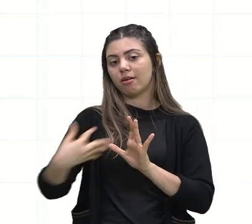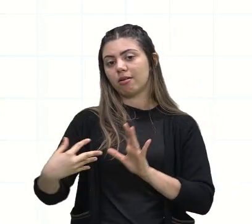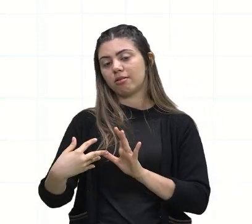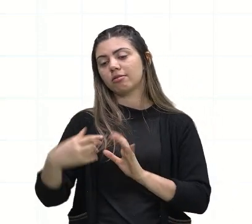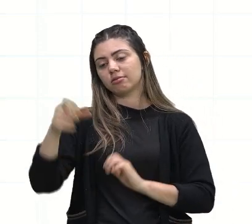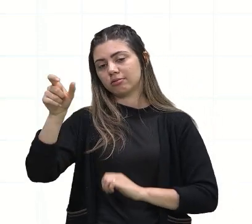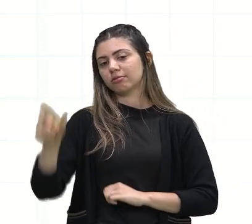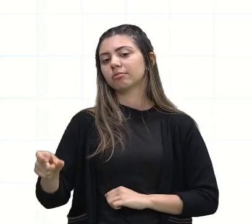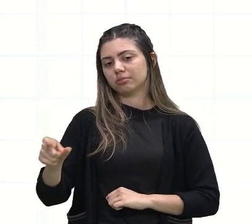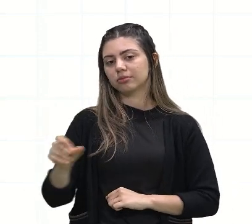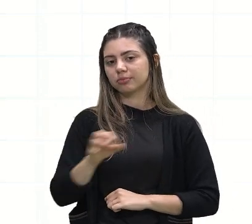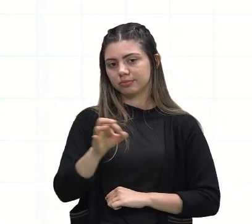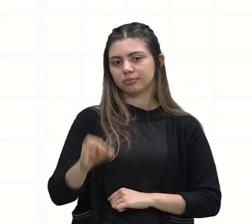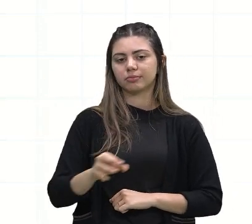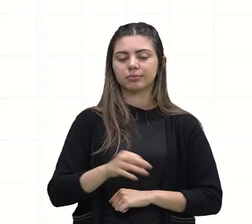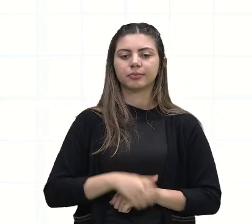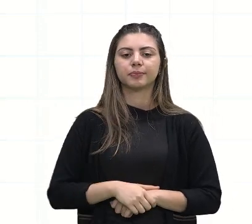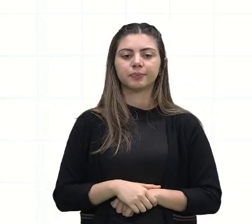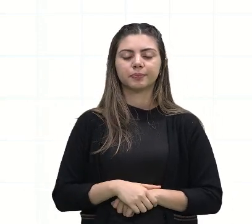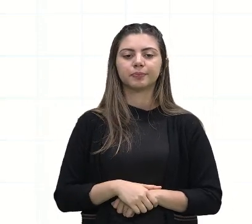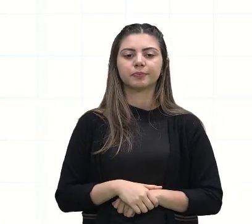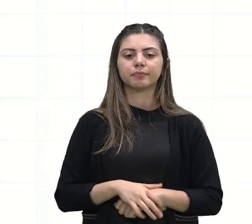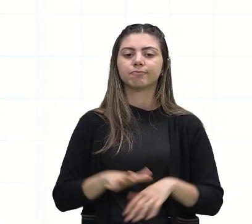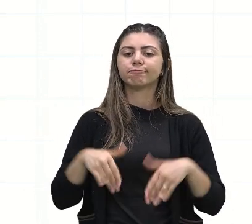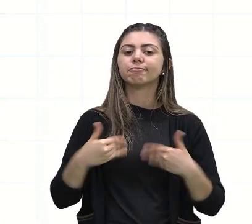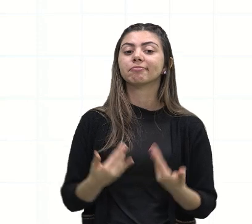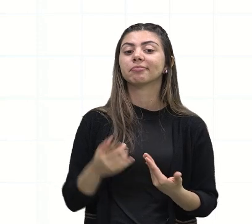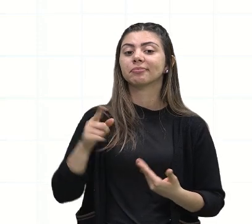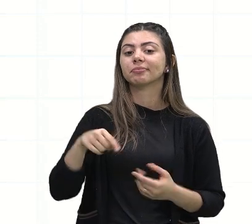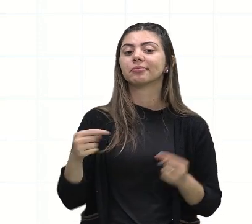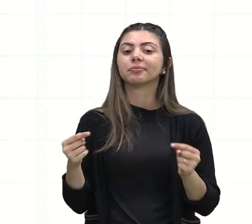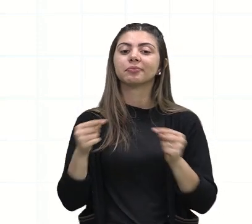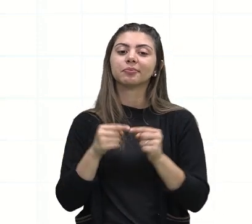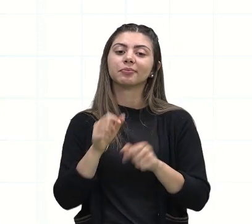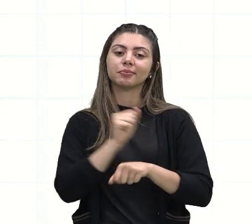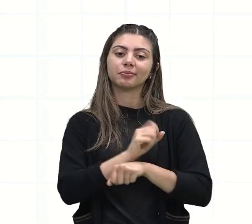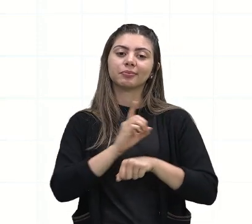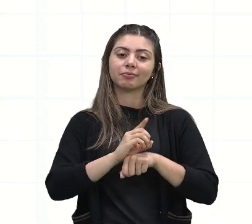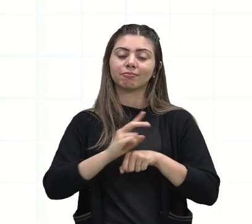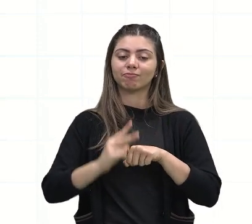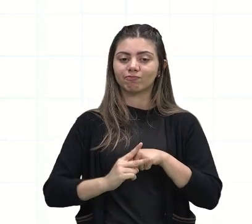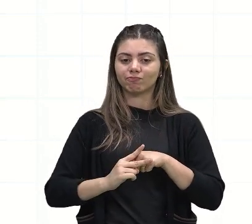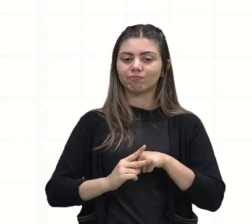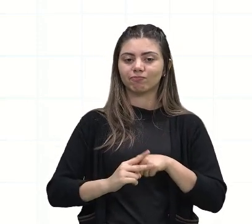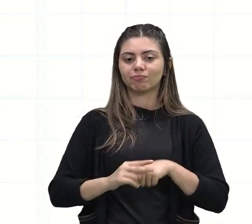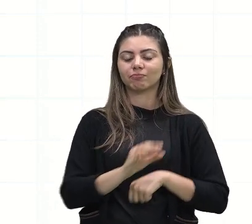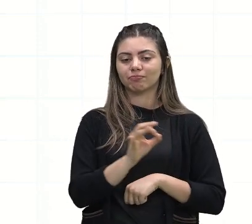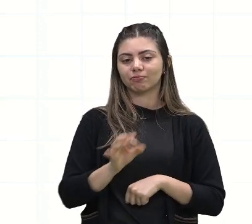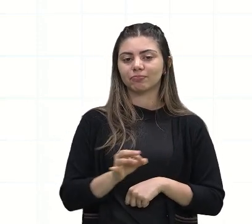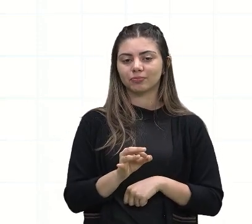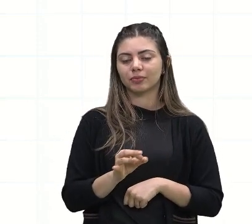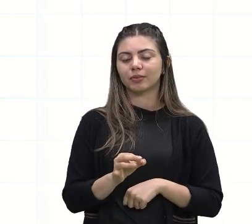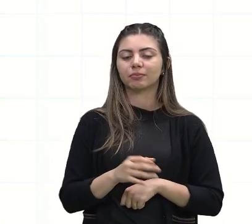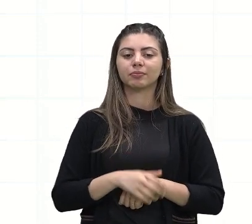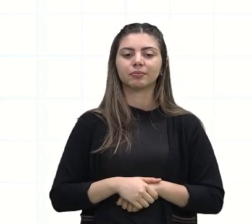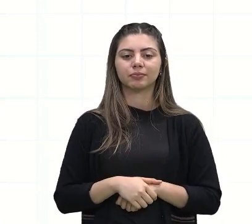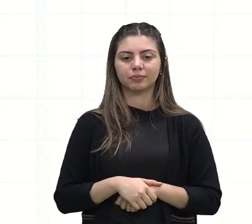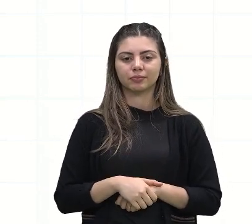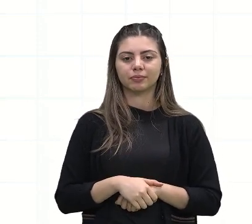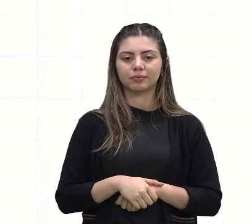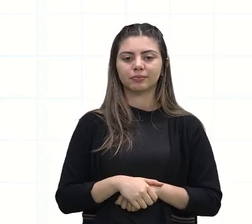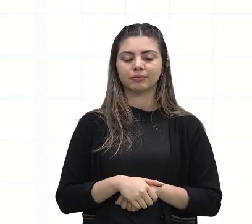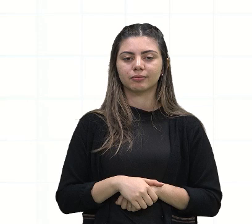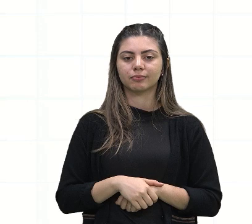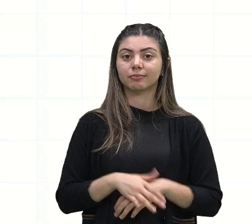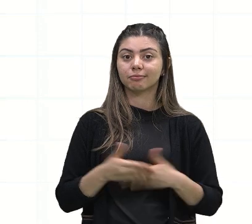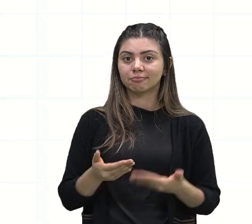dessa pessoa, né? Então, ele vai ser o quê? Um advérbio, não vai ser numeral.